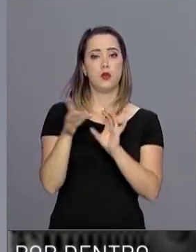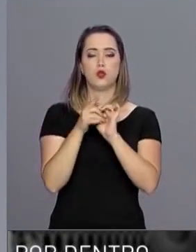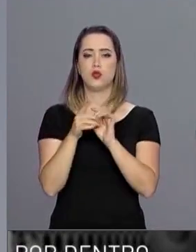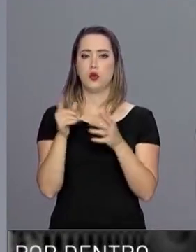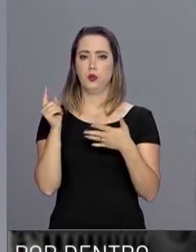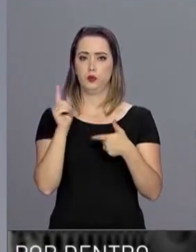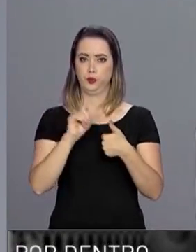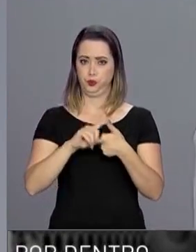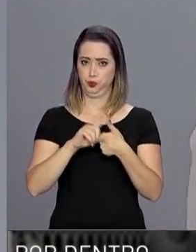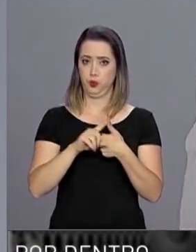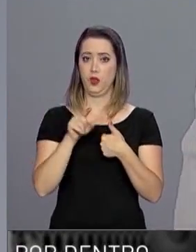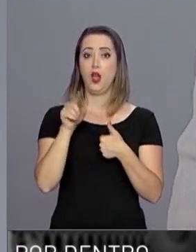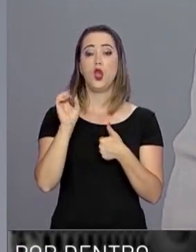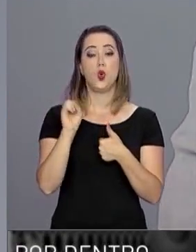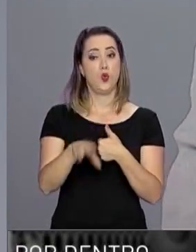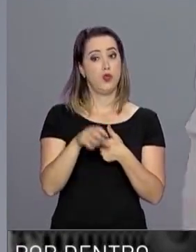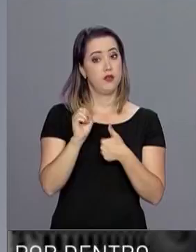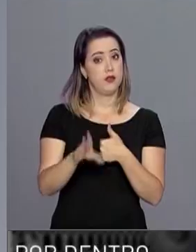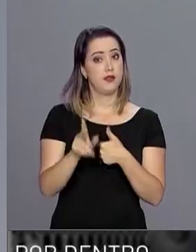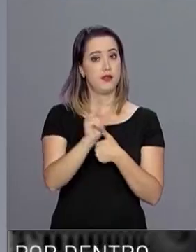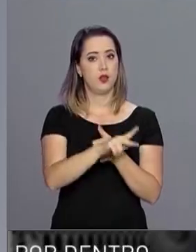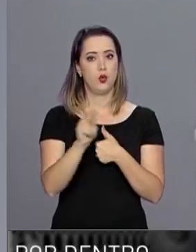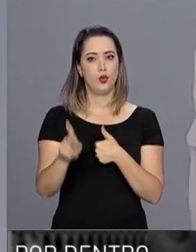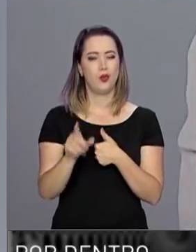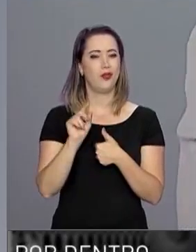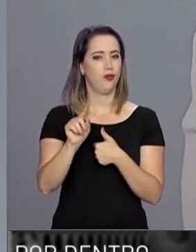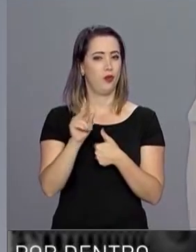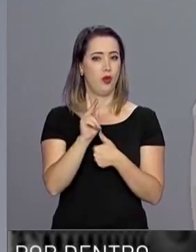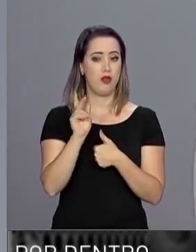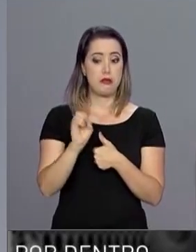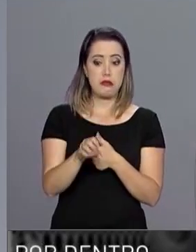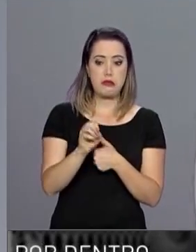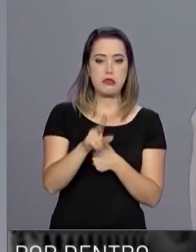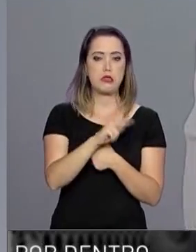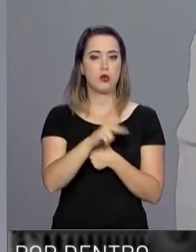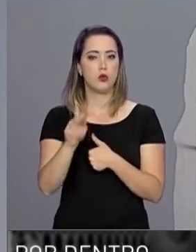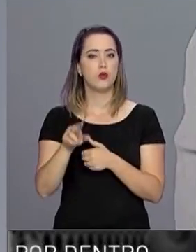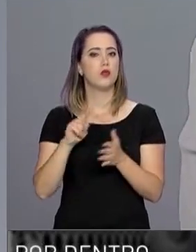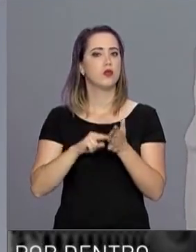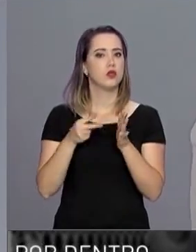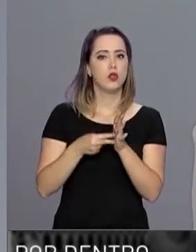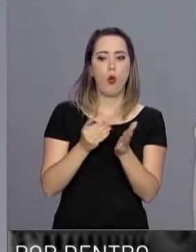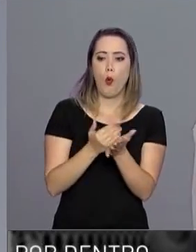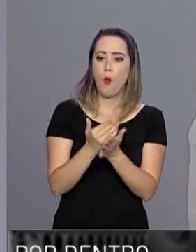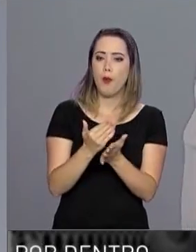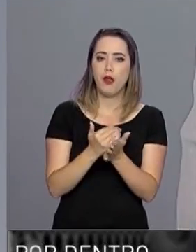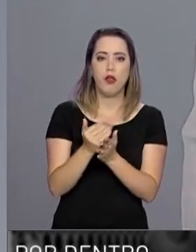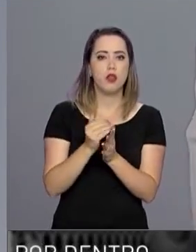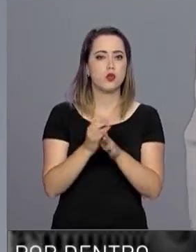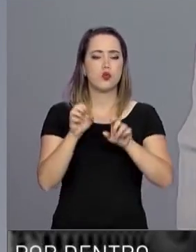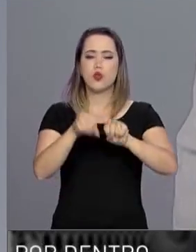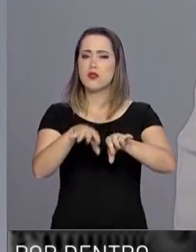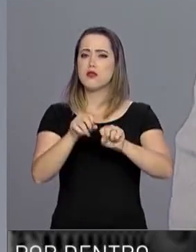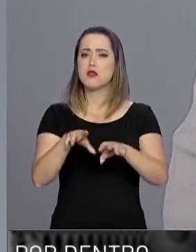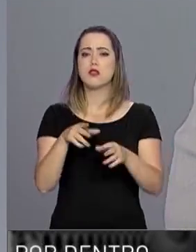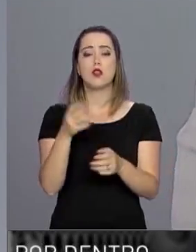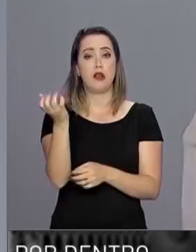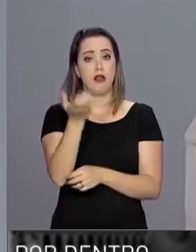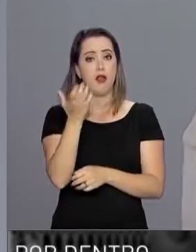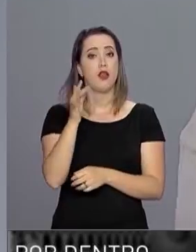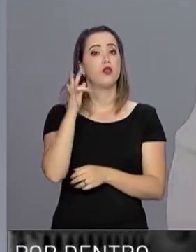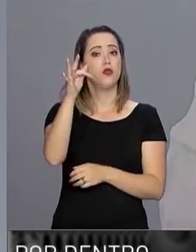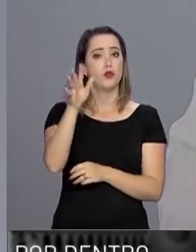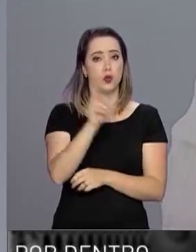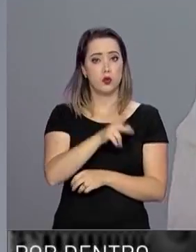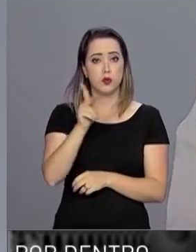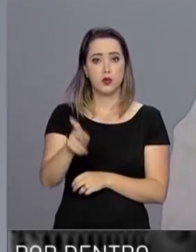a formação de professores, ou seja, a gente apoiar o professor, seja na formação inicial daquele futuro professor, mas também daqueles